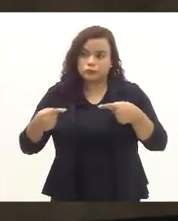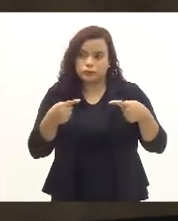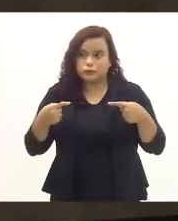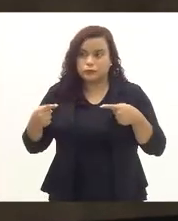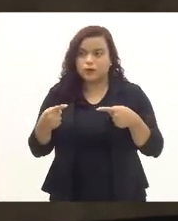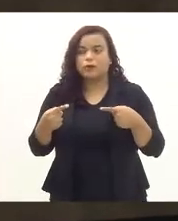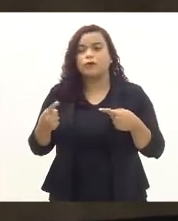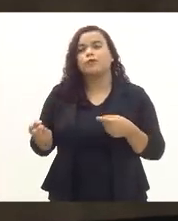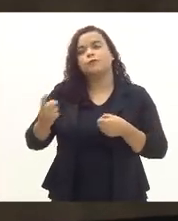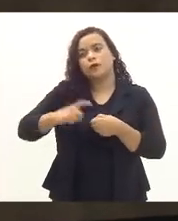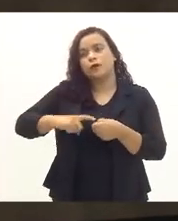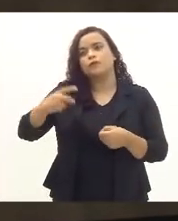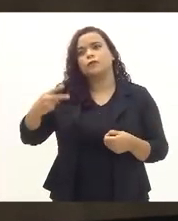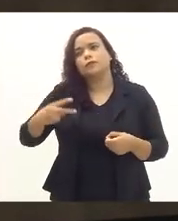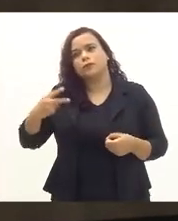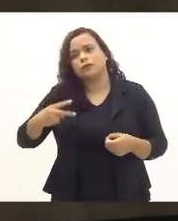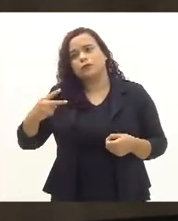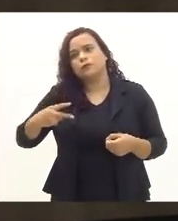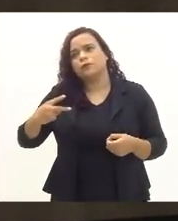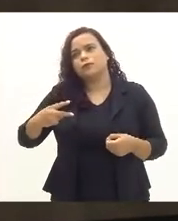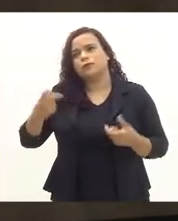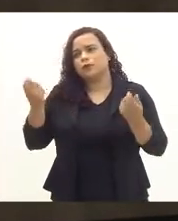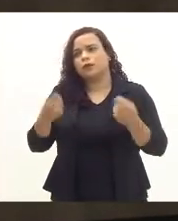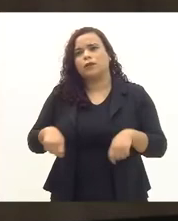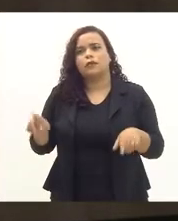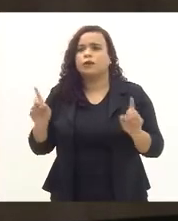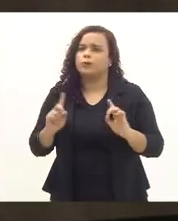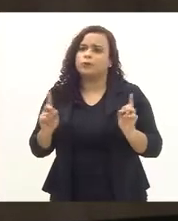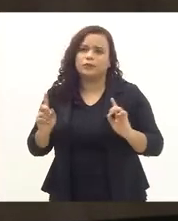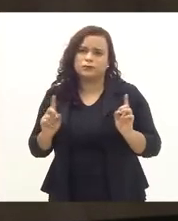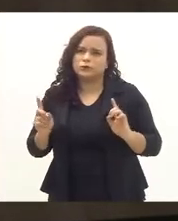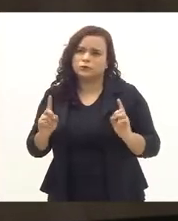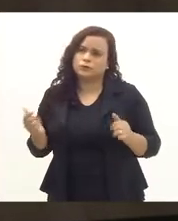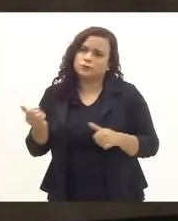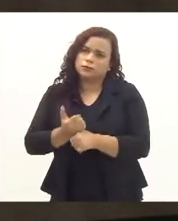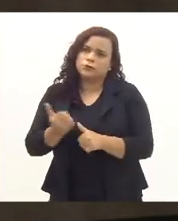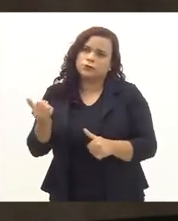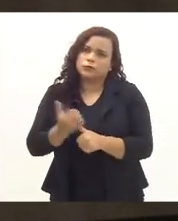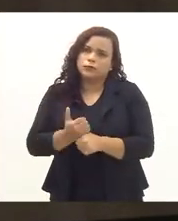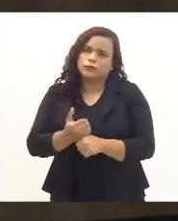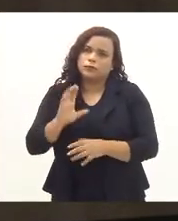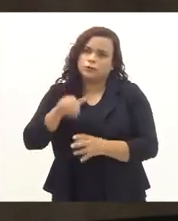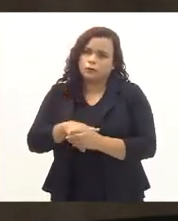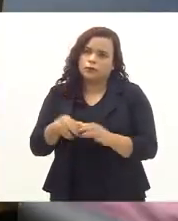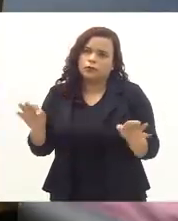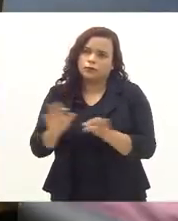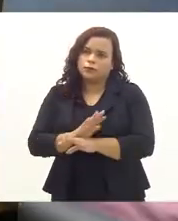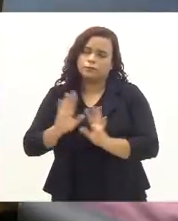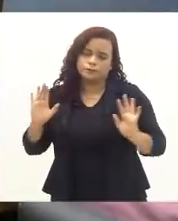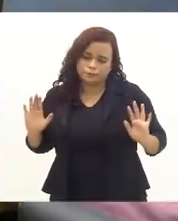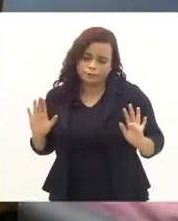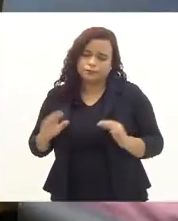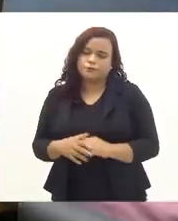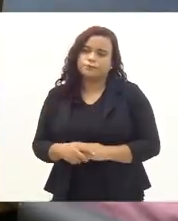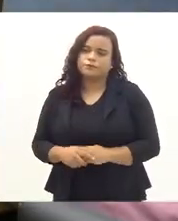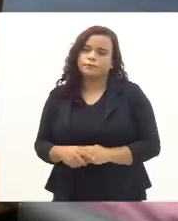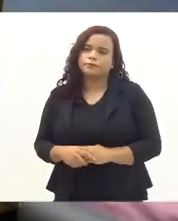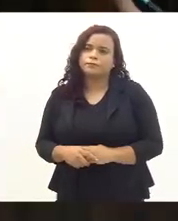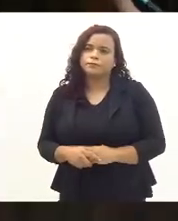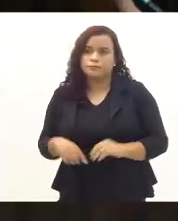volta em segunda Não há necessidade de substitutivo é o voto Seu Antônio